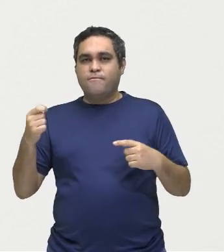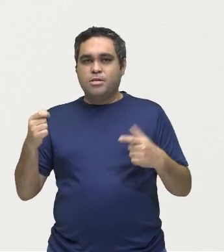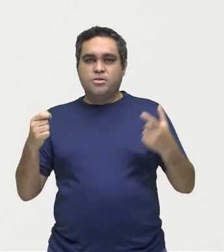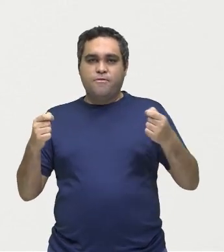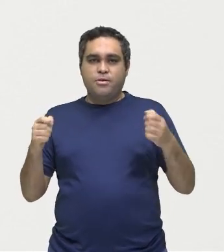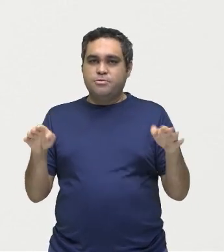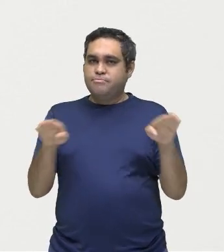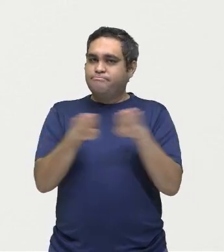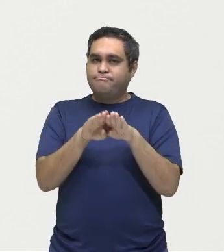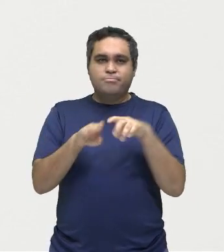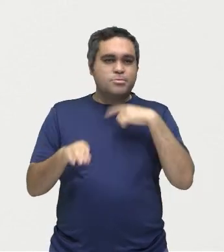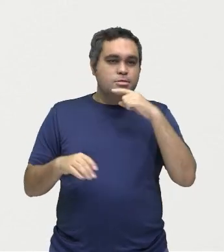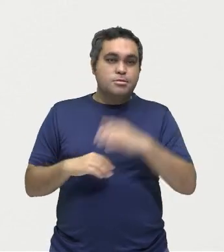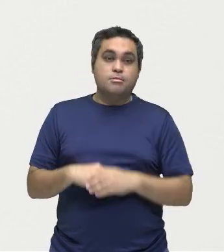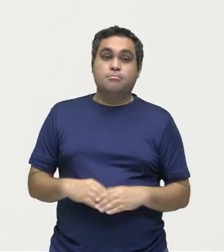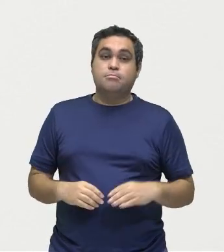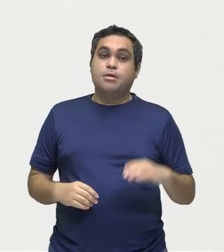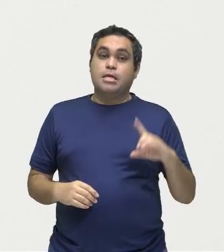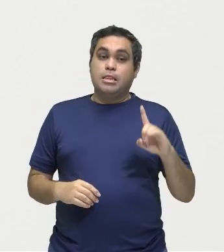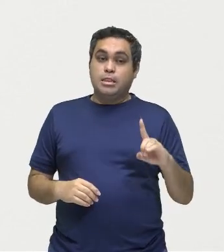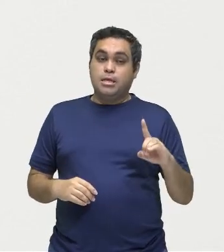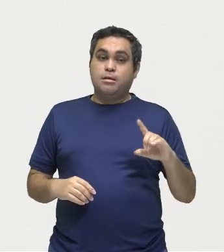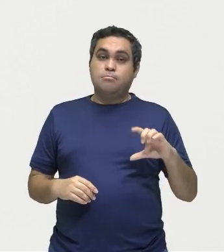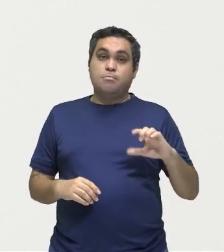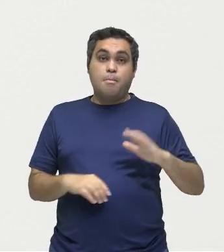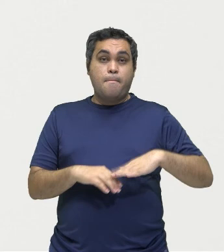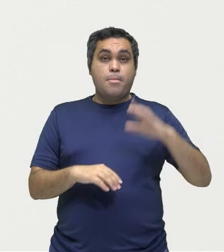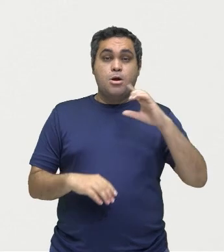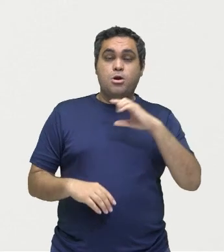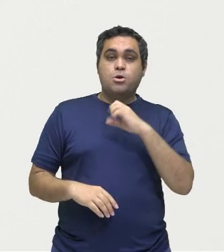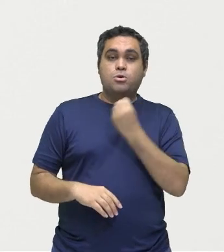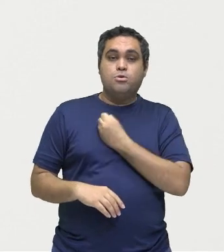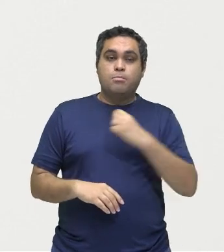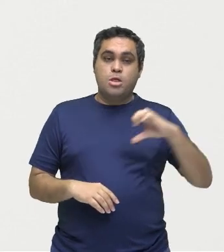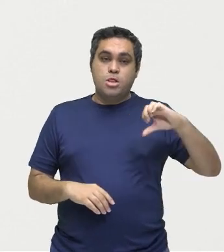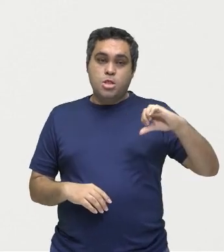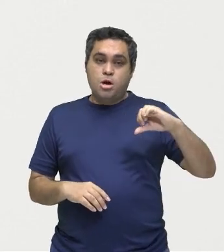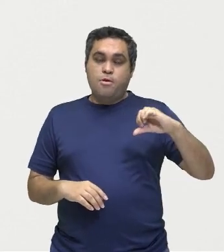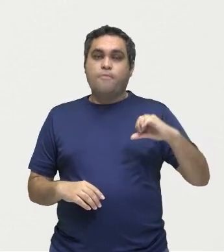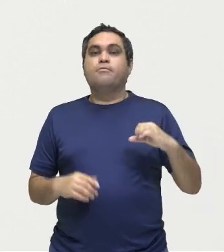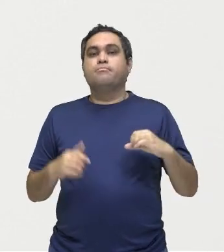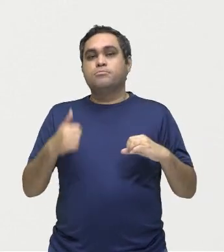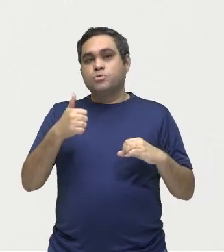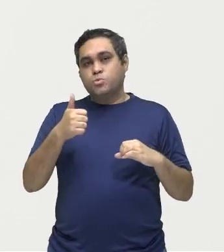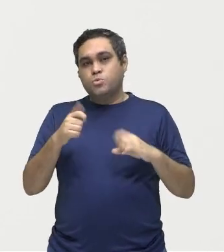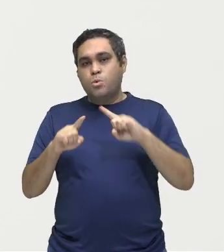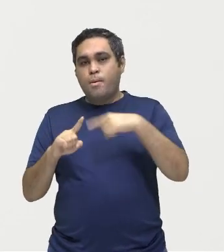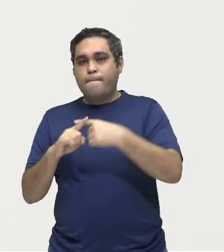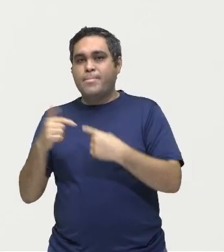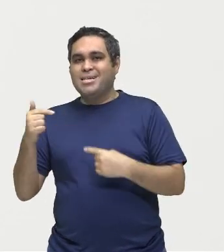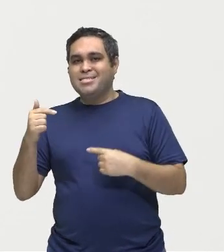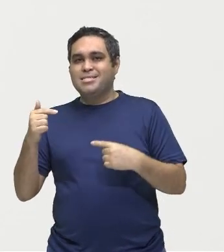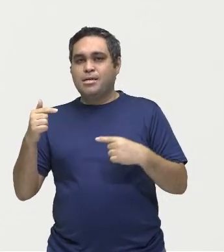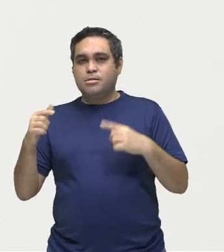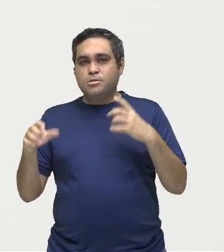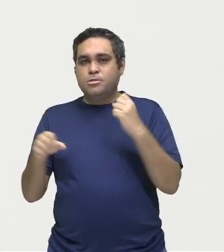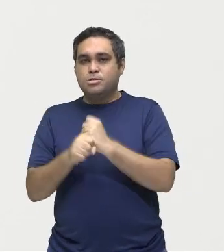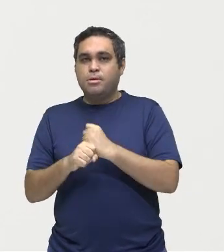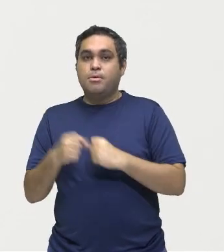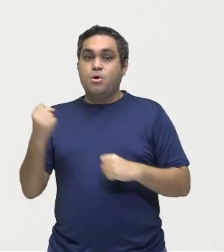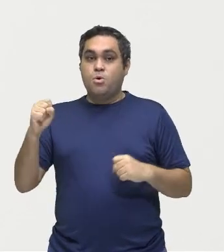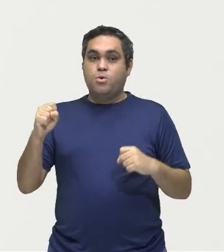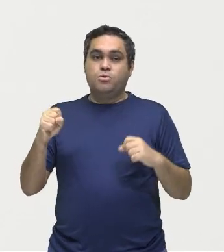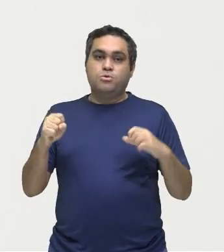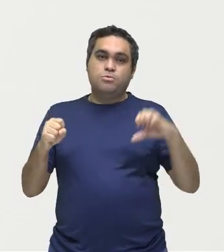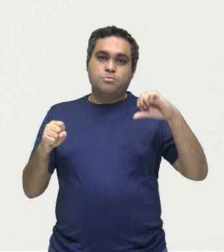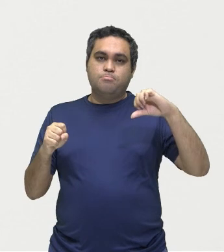os dois menores somados dão 8. Também não forma. A única que permite é a letra C, que o maior lado é 5